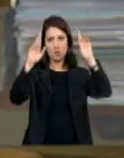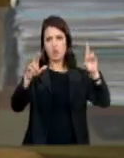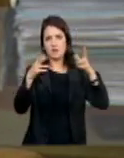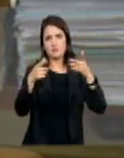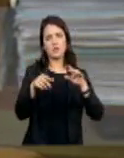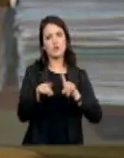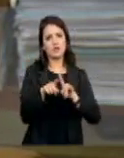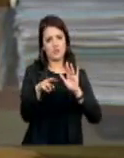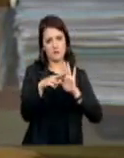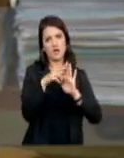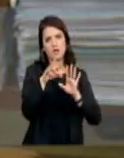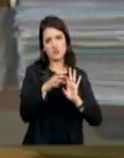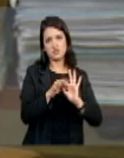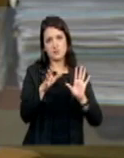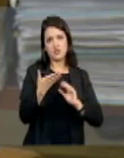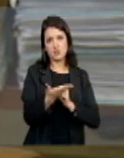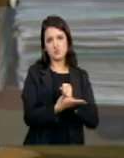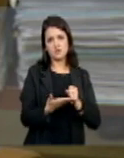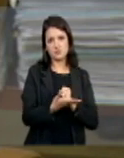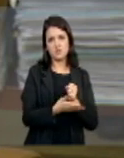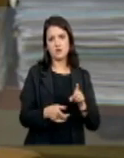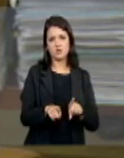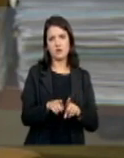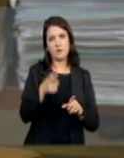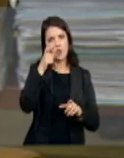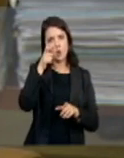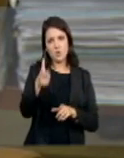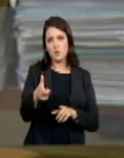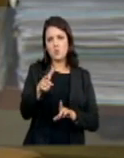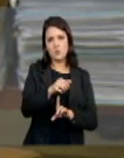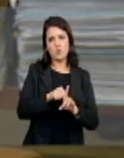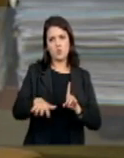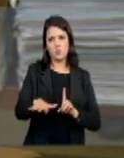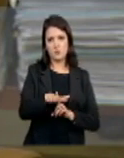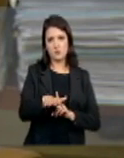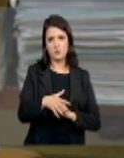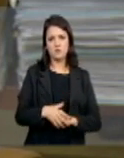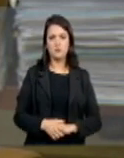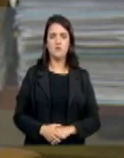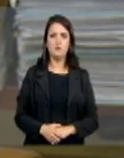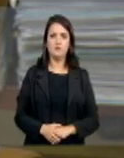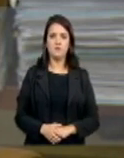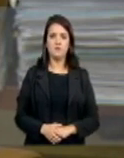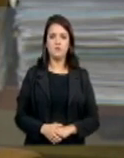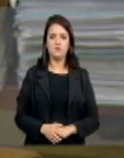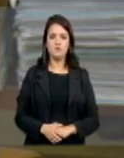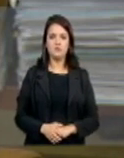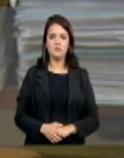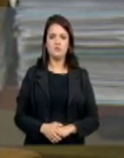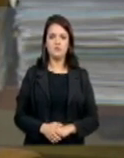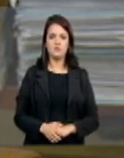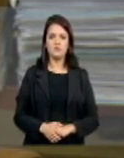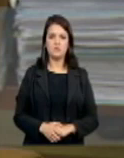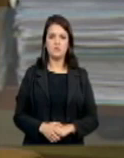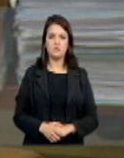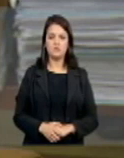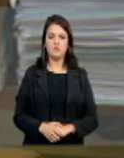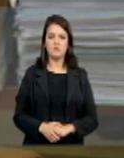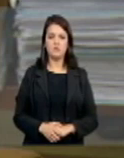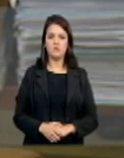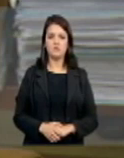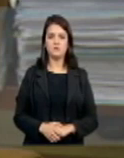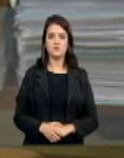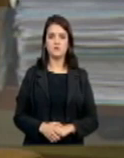das liberdades fundamentais com a sua supremacia do interesse público a resposta do poder público o